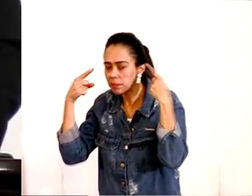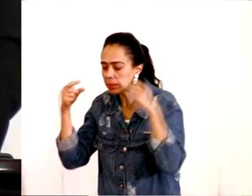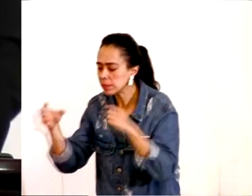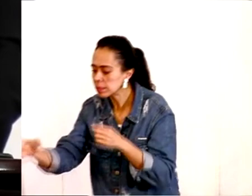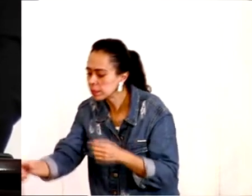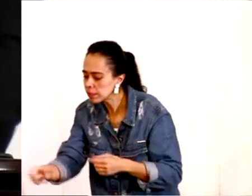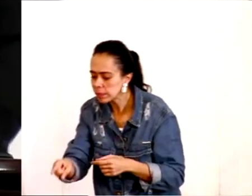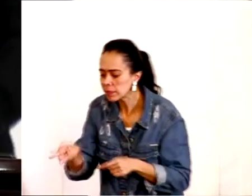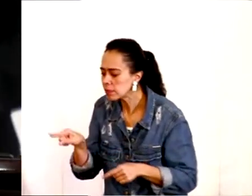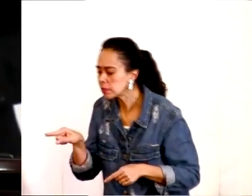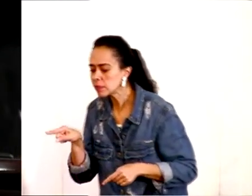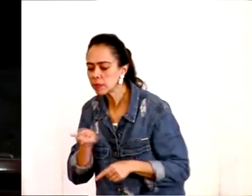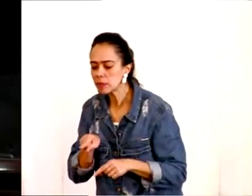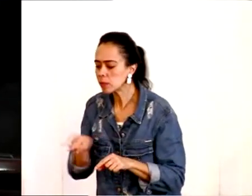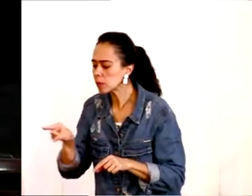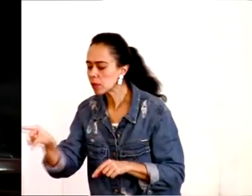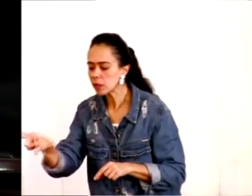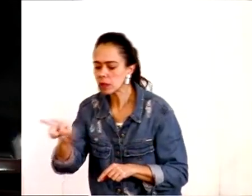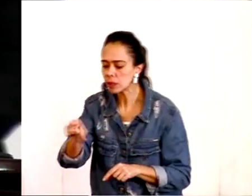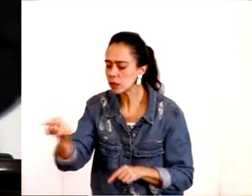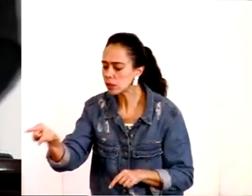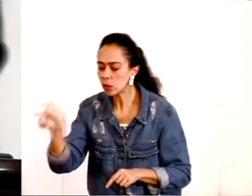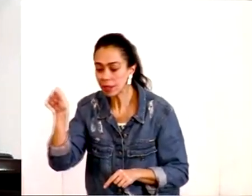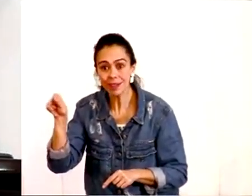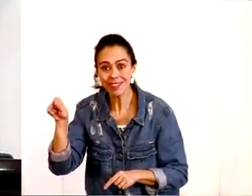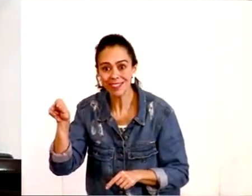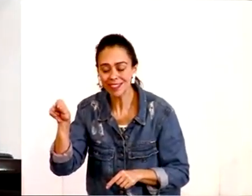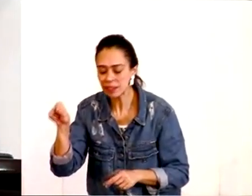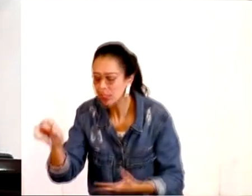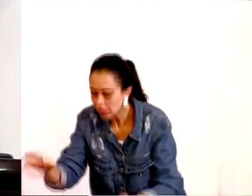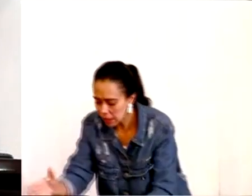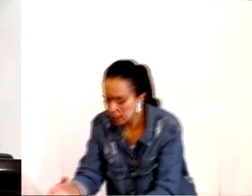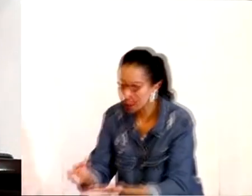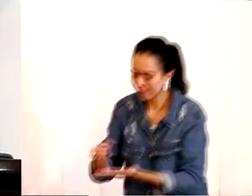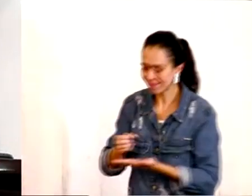Caim e de sua oferta não se agradou.